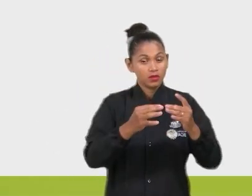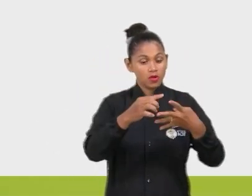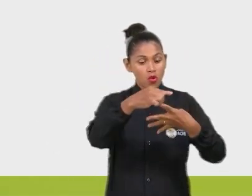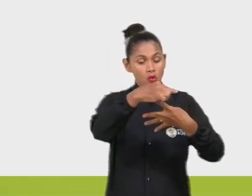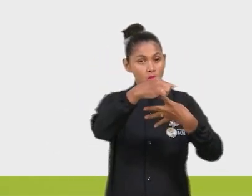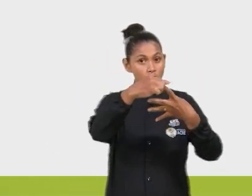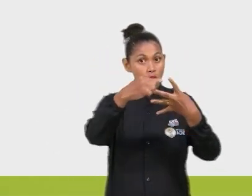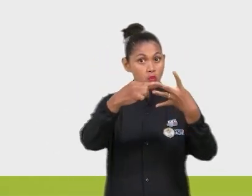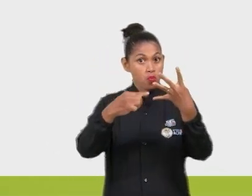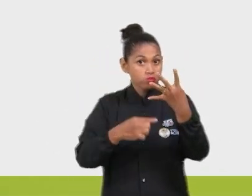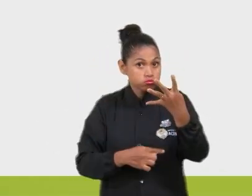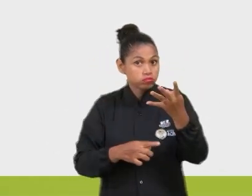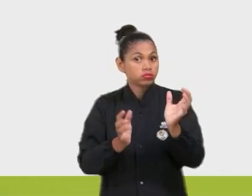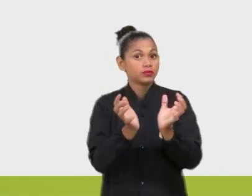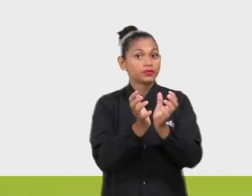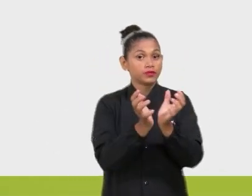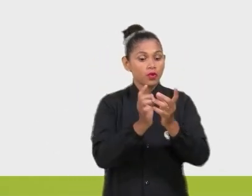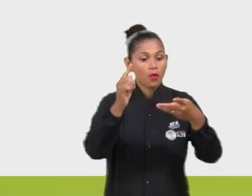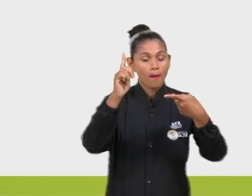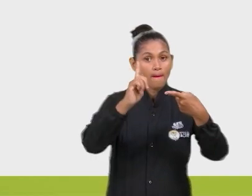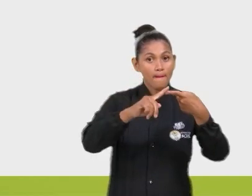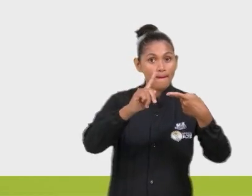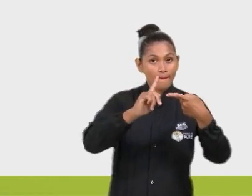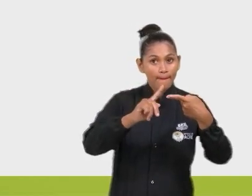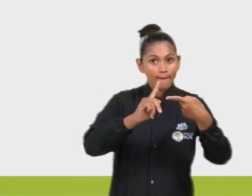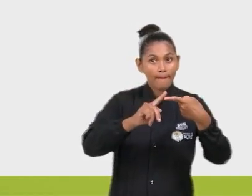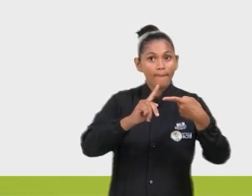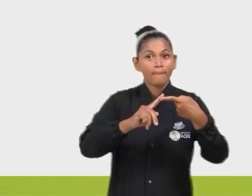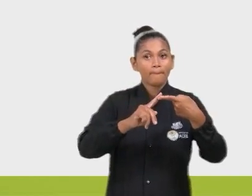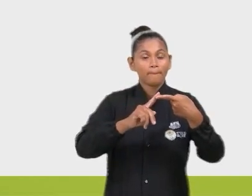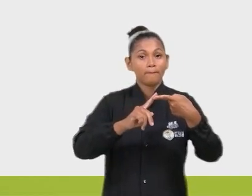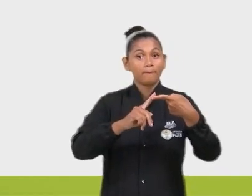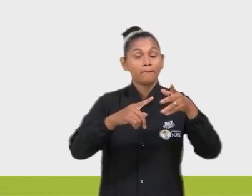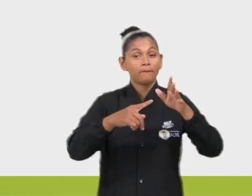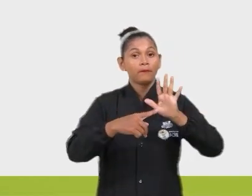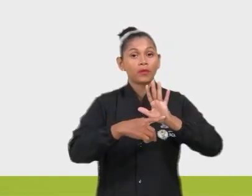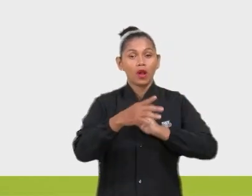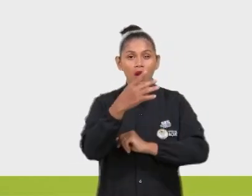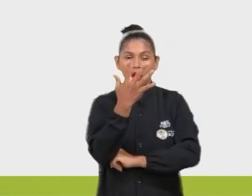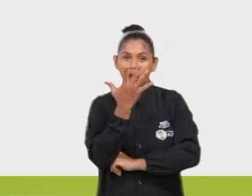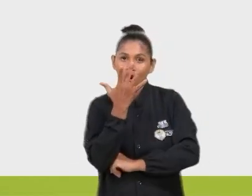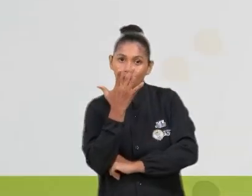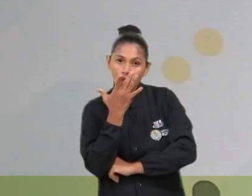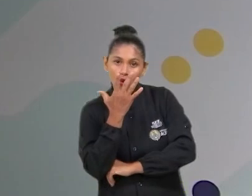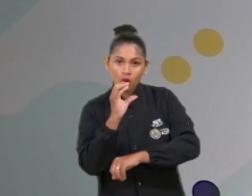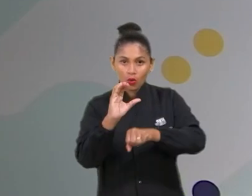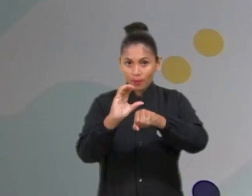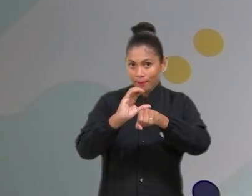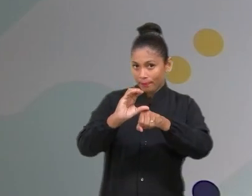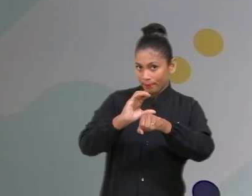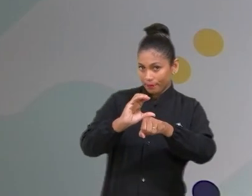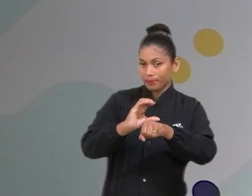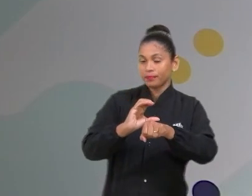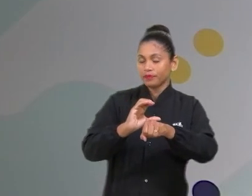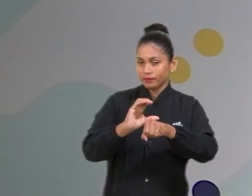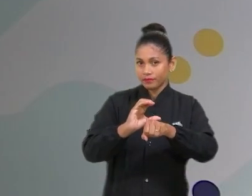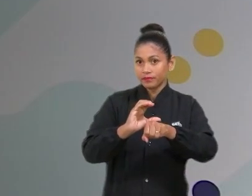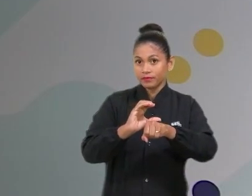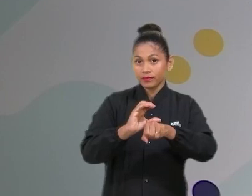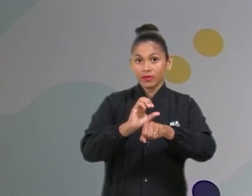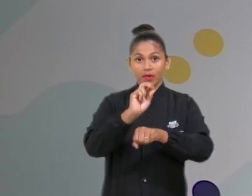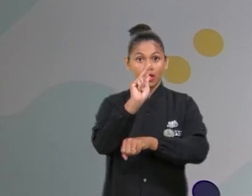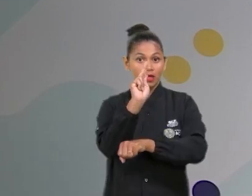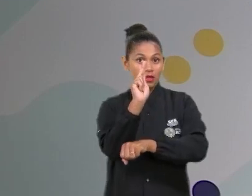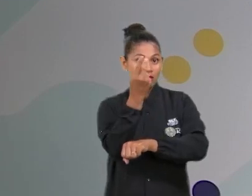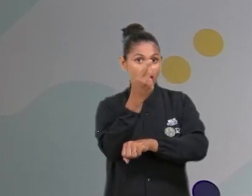grandes grupos. O primeiro grupo, que está aqui representado na cor cinza, vamos chamar ele de